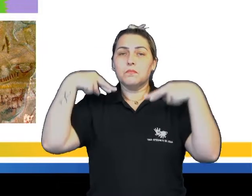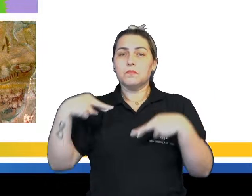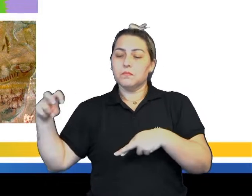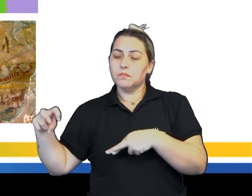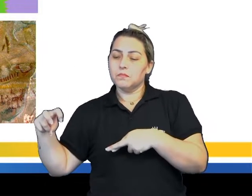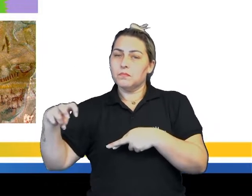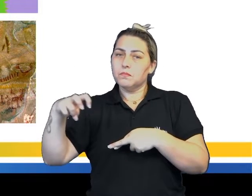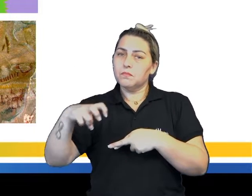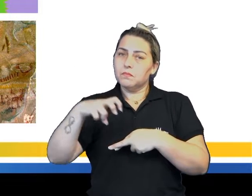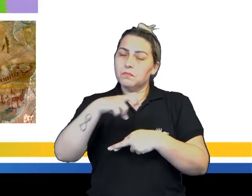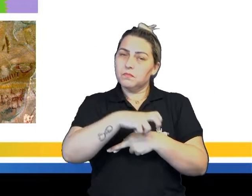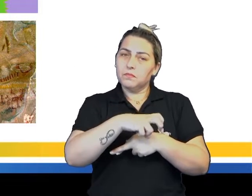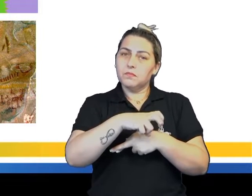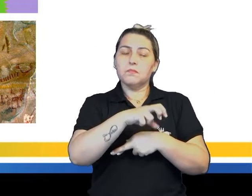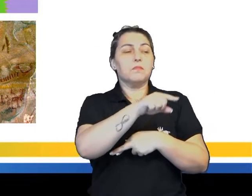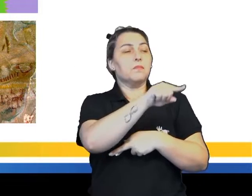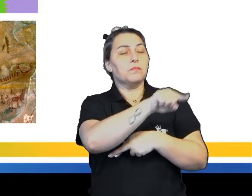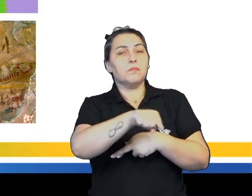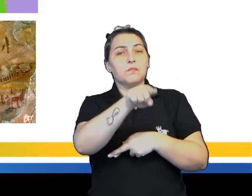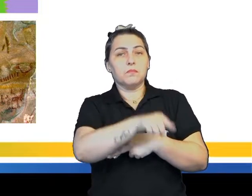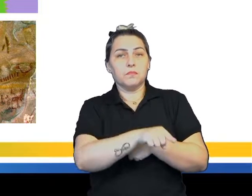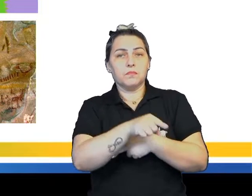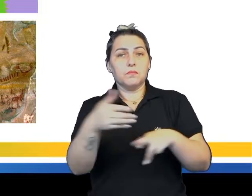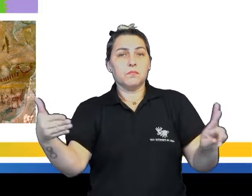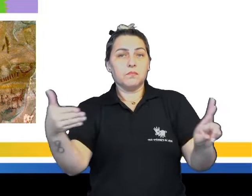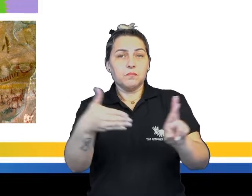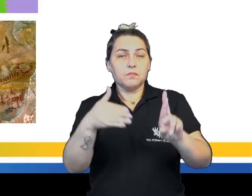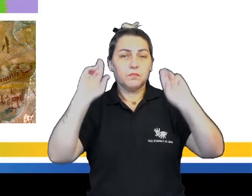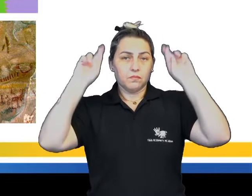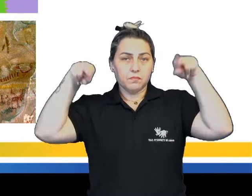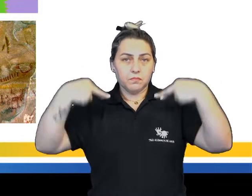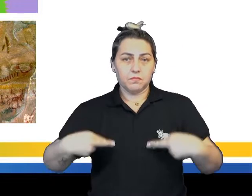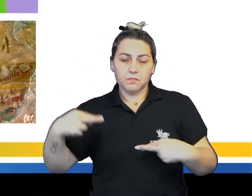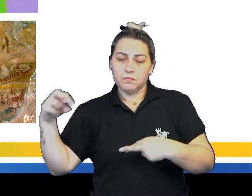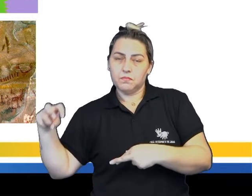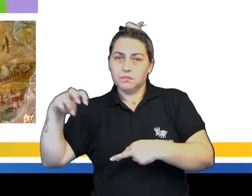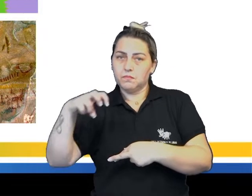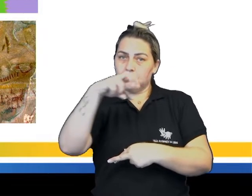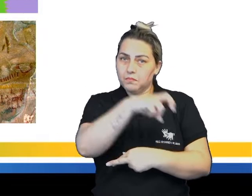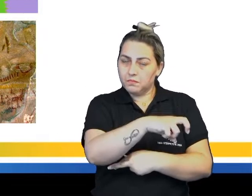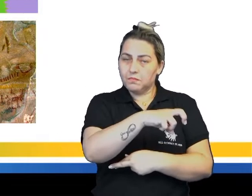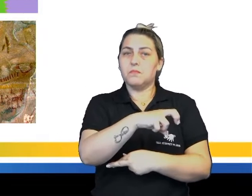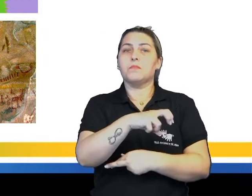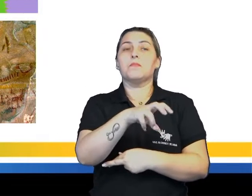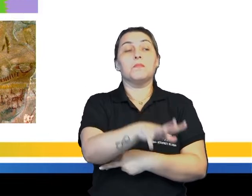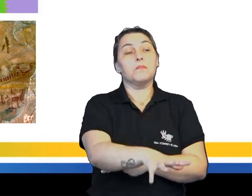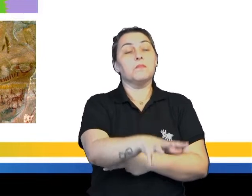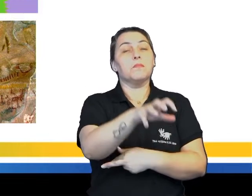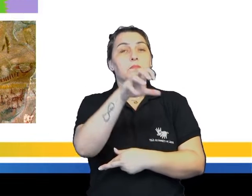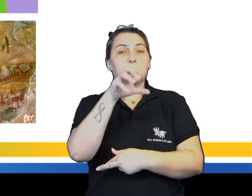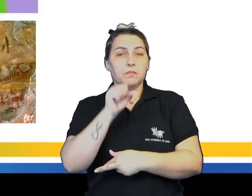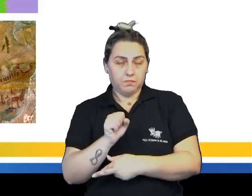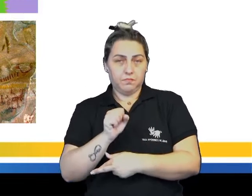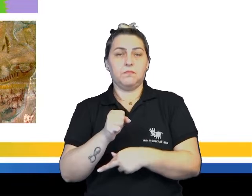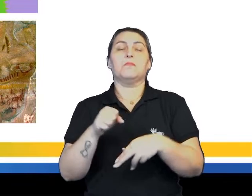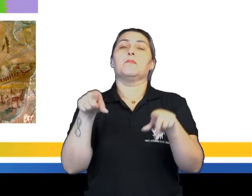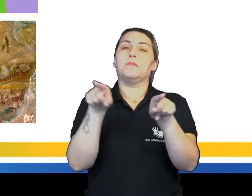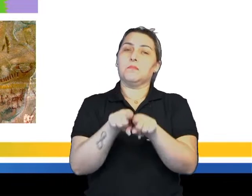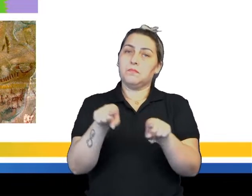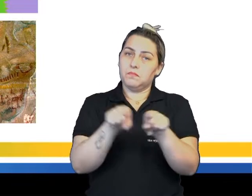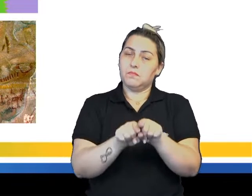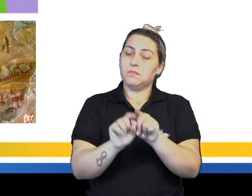riscavam nesse ossinho referente à ovelhinha que passou. Quando eles iam recolher as ovelhas,